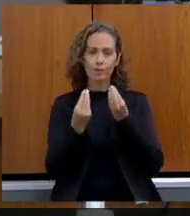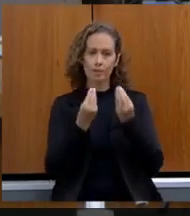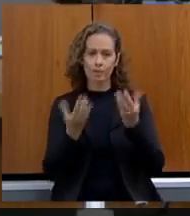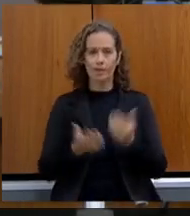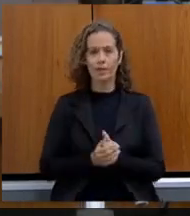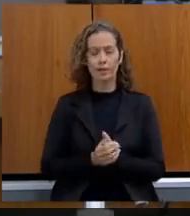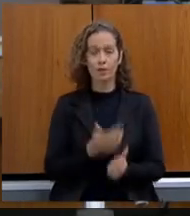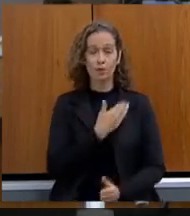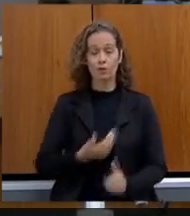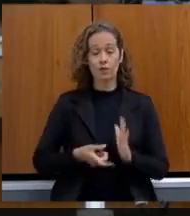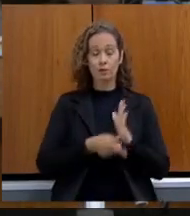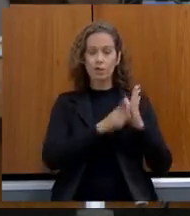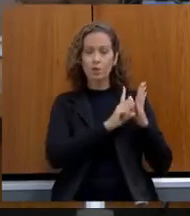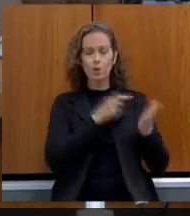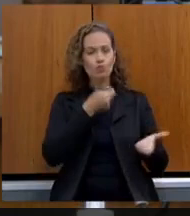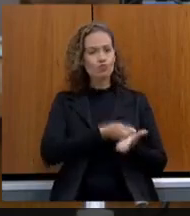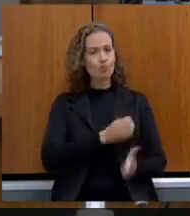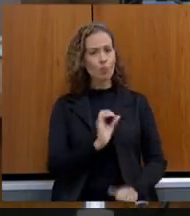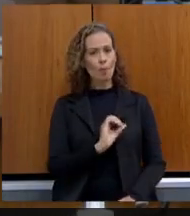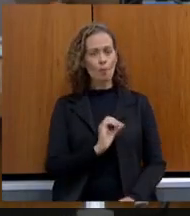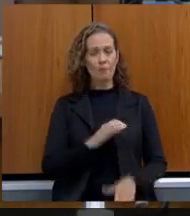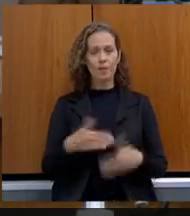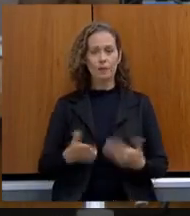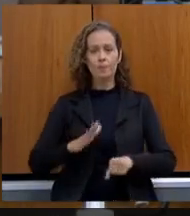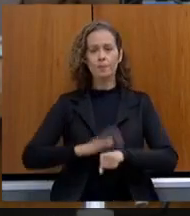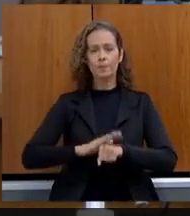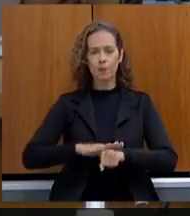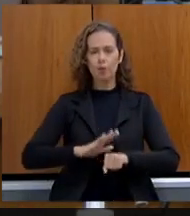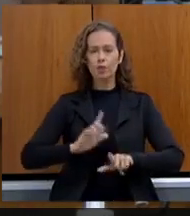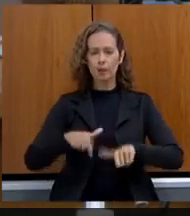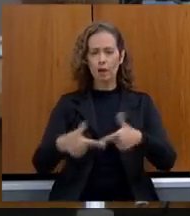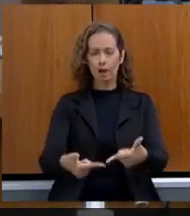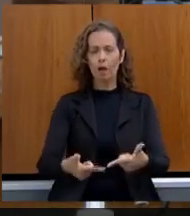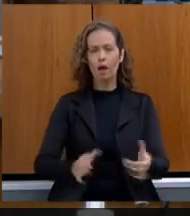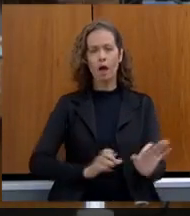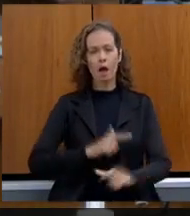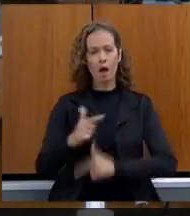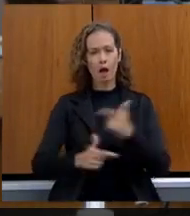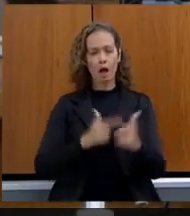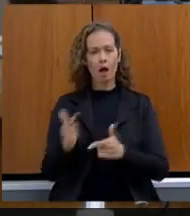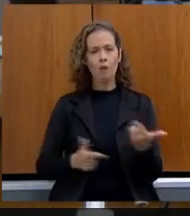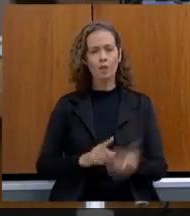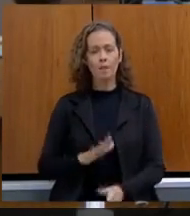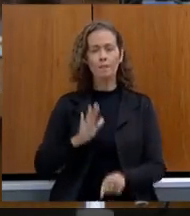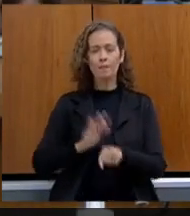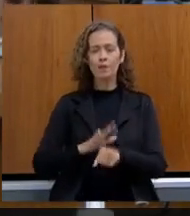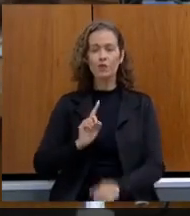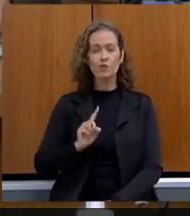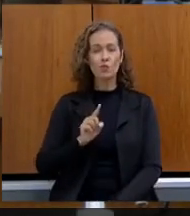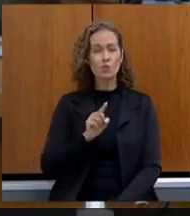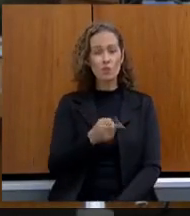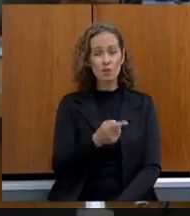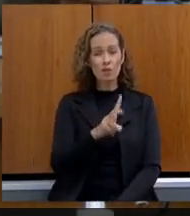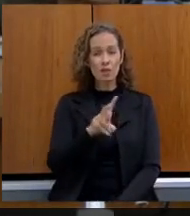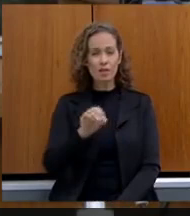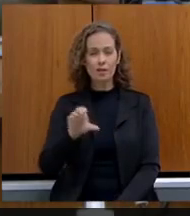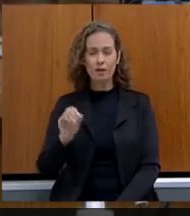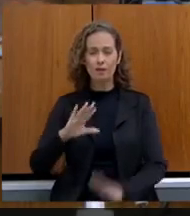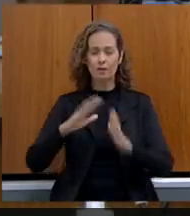pago Mãos à Obra nós estamos falando aqui de mais de 1.500 escolas